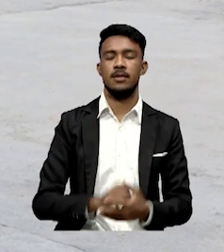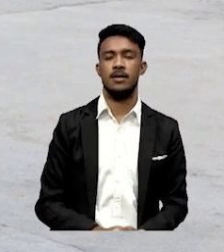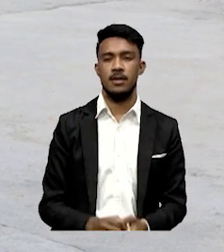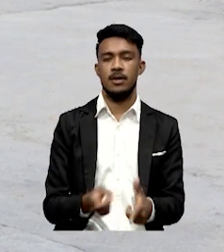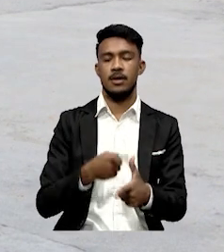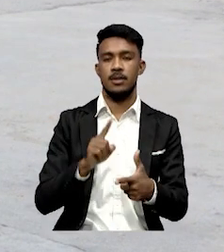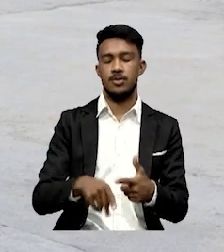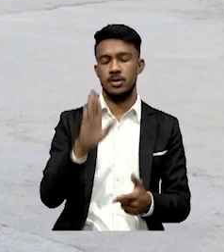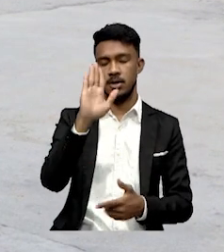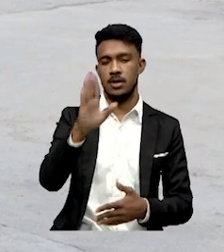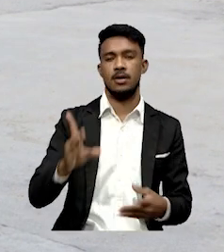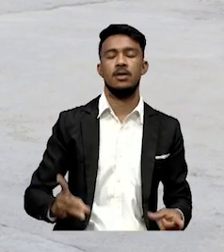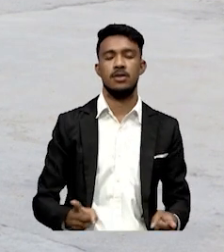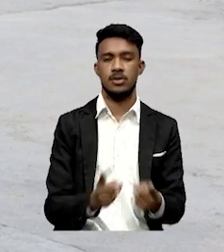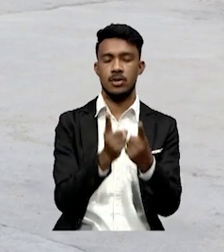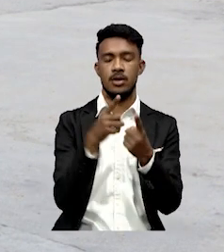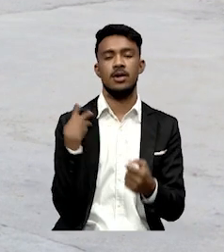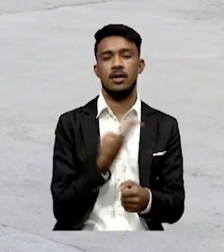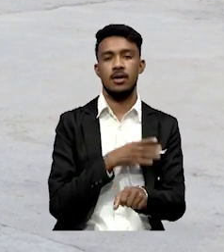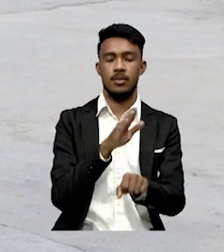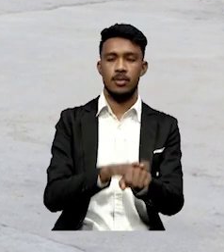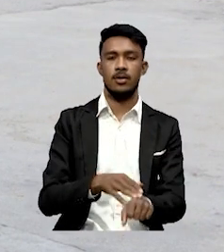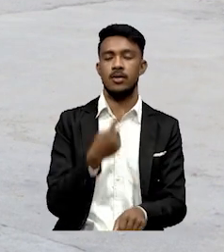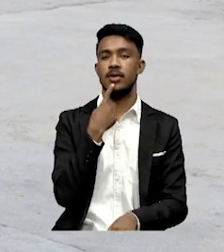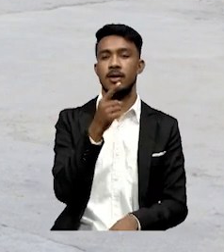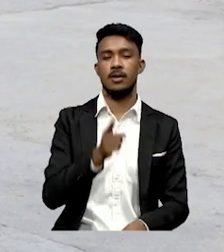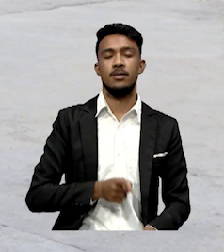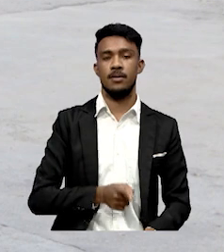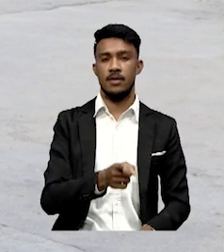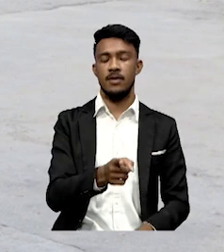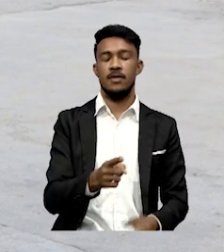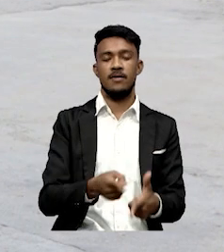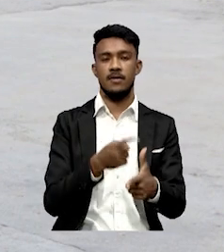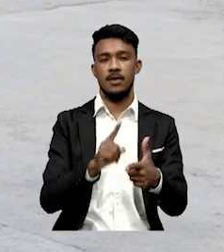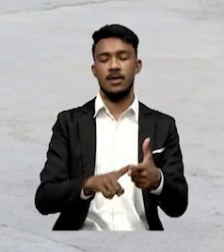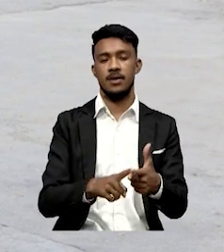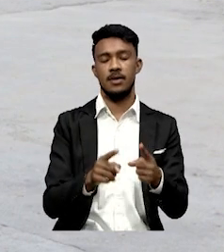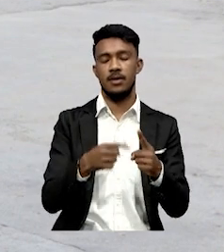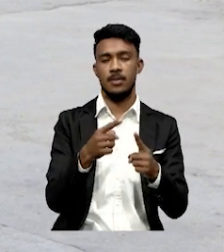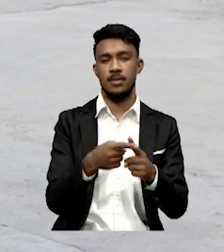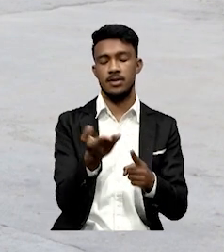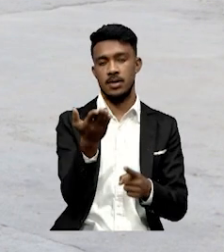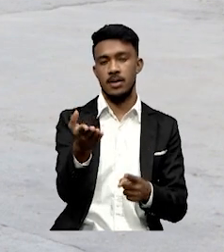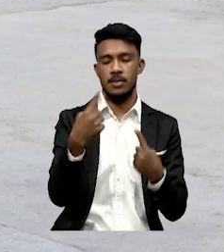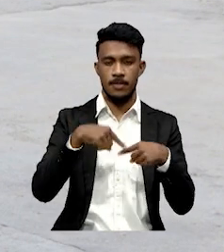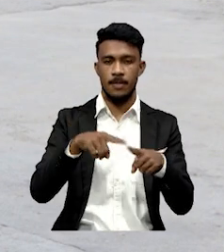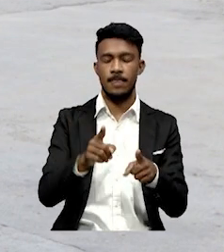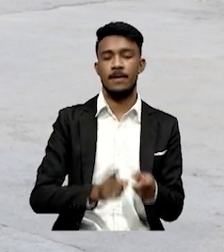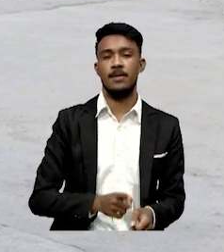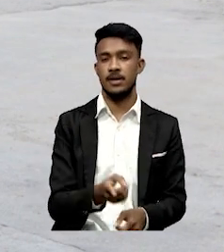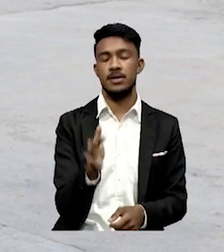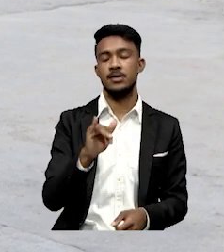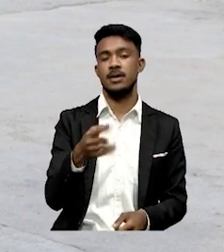ni sofremos e buat nebe tabolo dia ginjal no tamba baira depois nia ba tamba ni rings ne sira